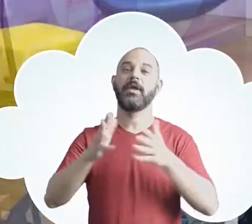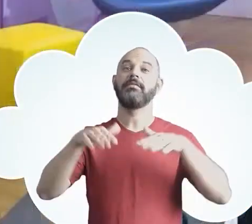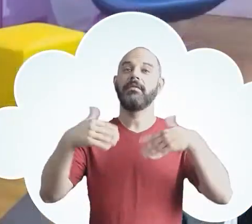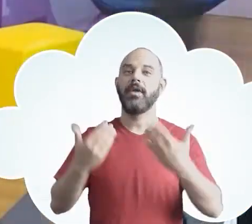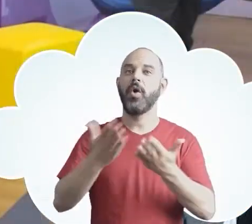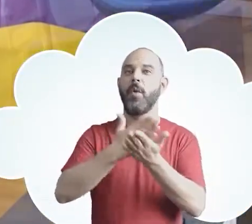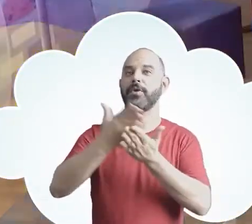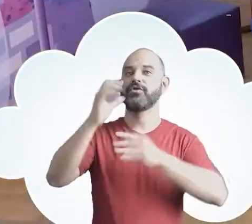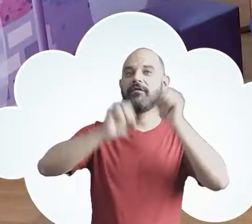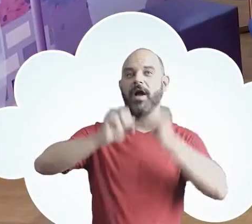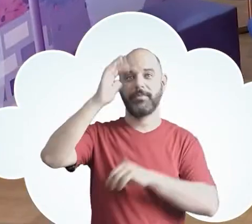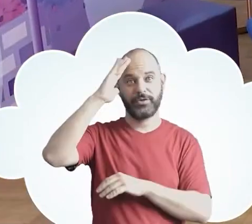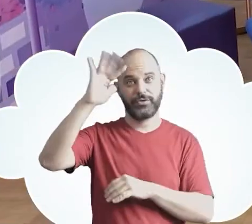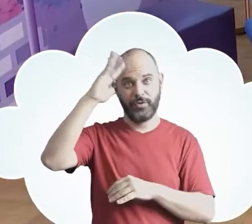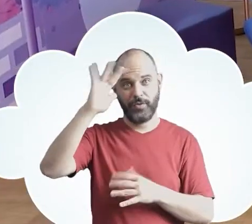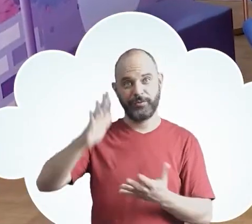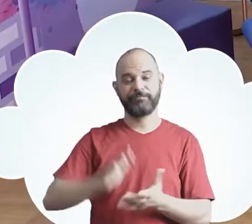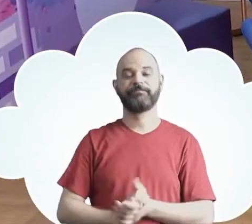Sonhos.